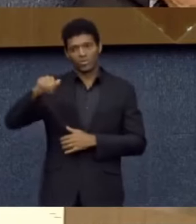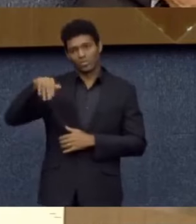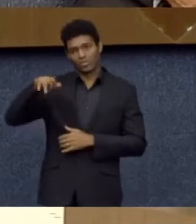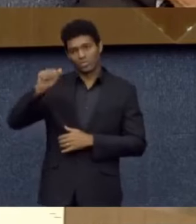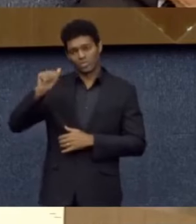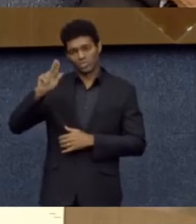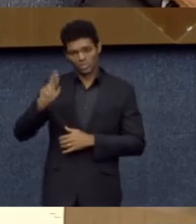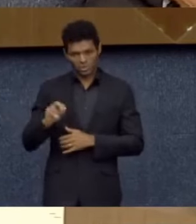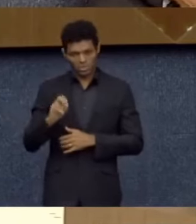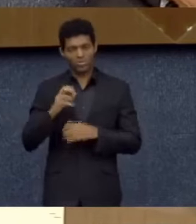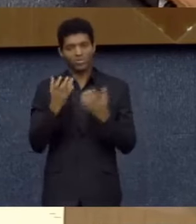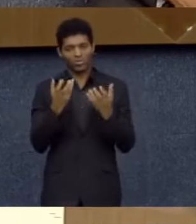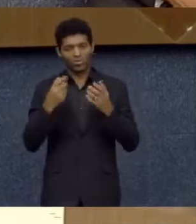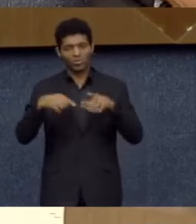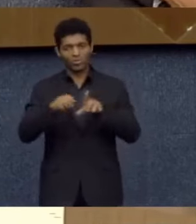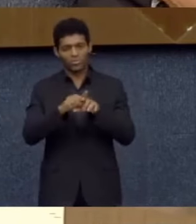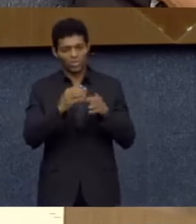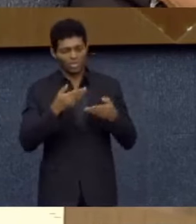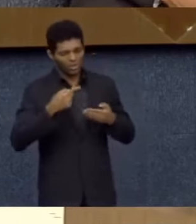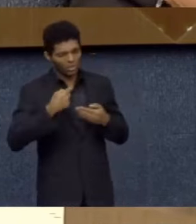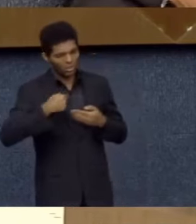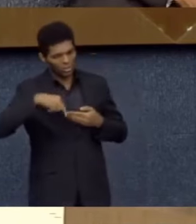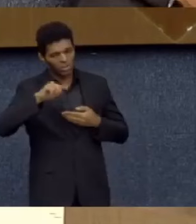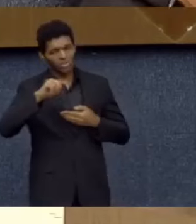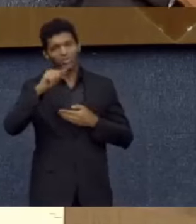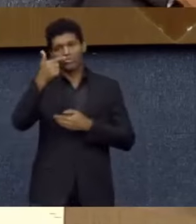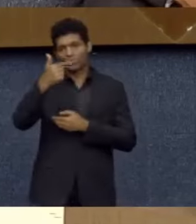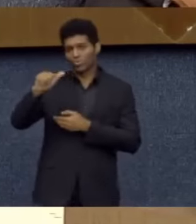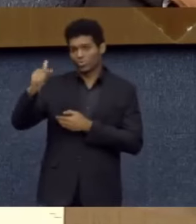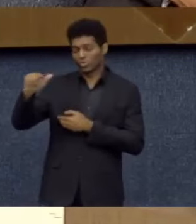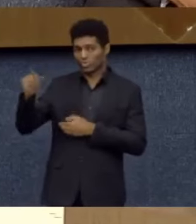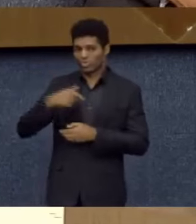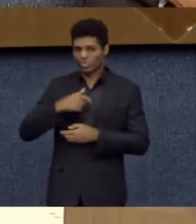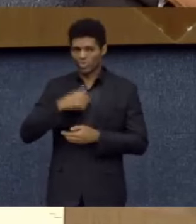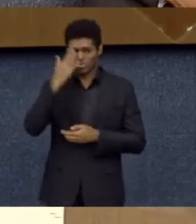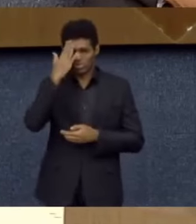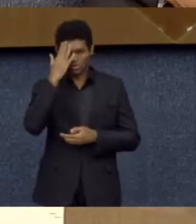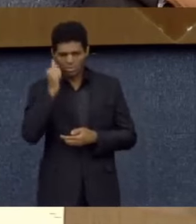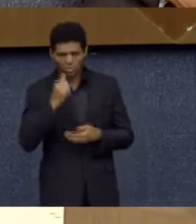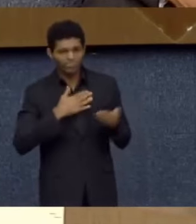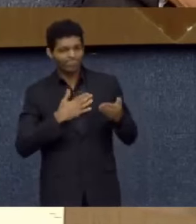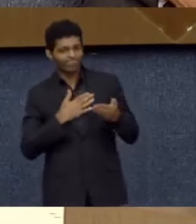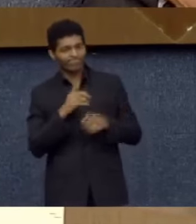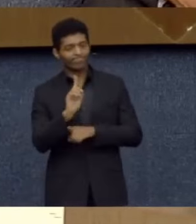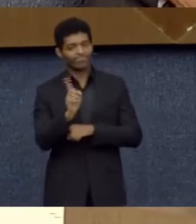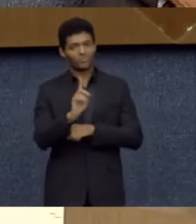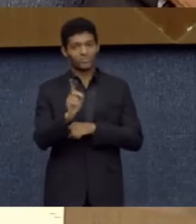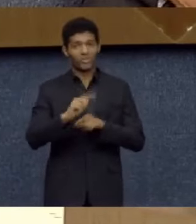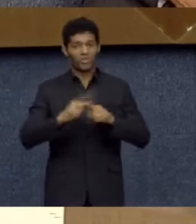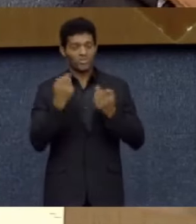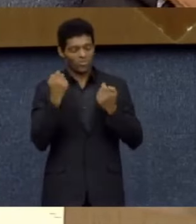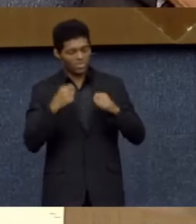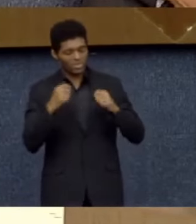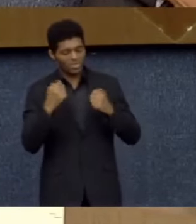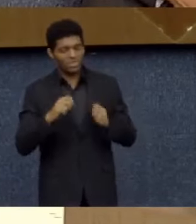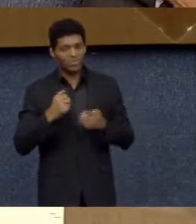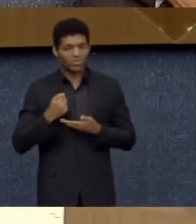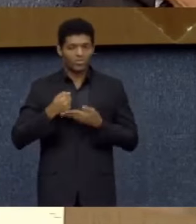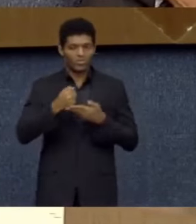sei dançar, então eu vou precisar de alguém para me ajudar, para me ensinar. Filha do senhor